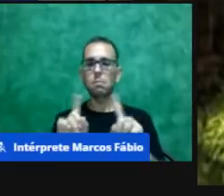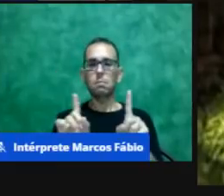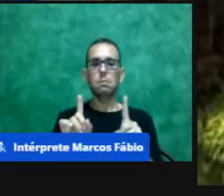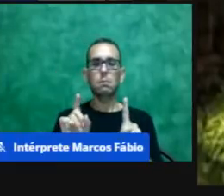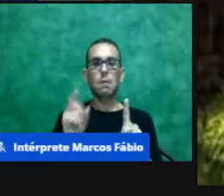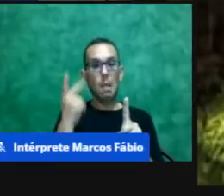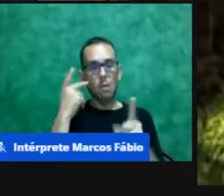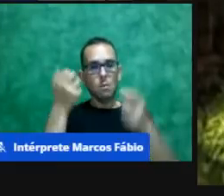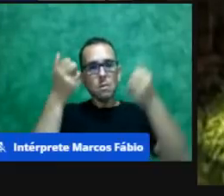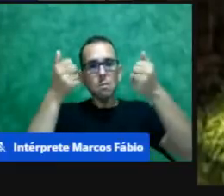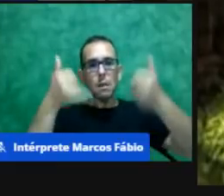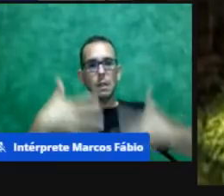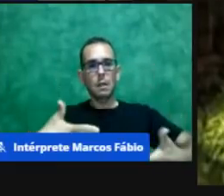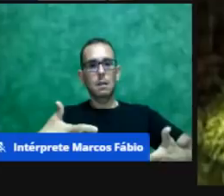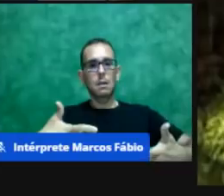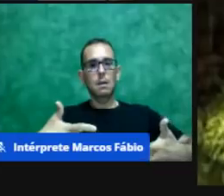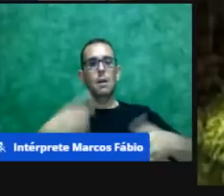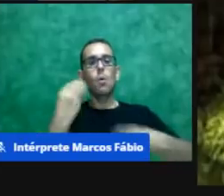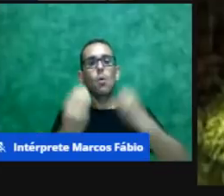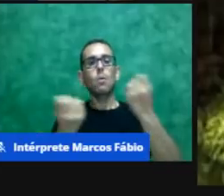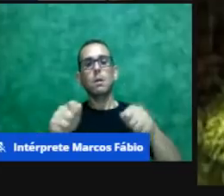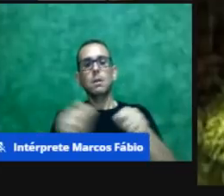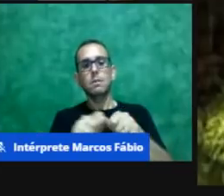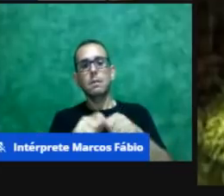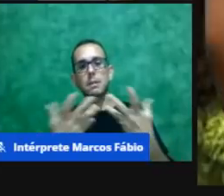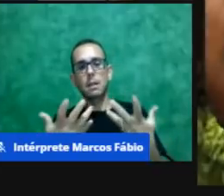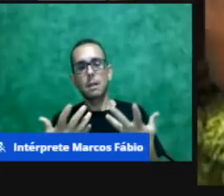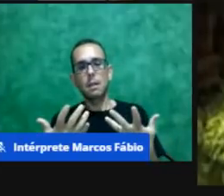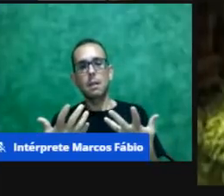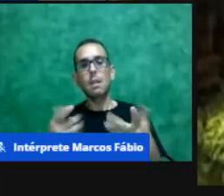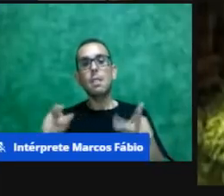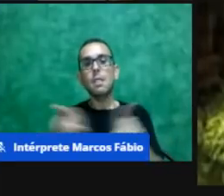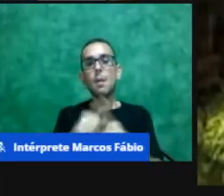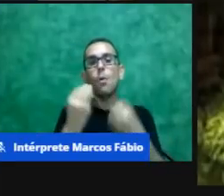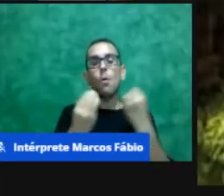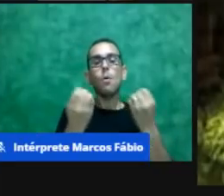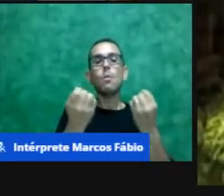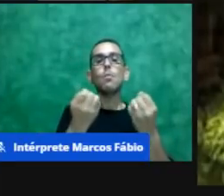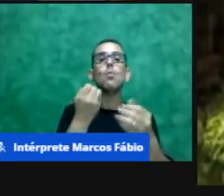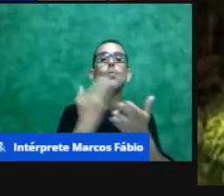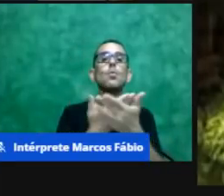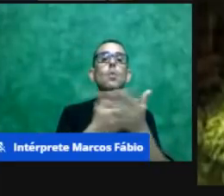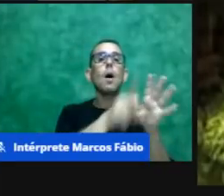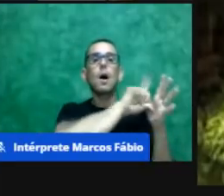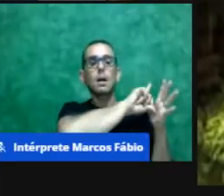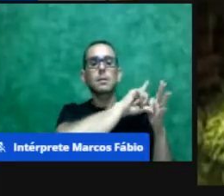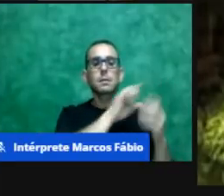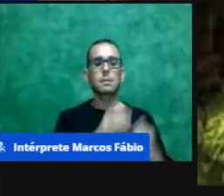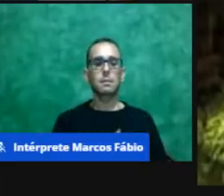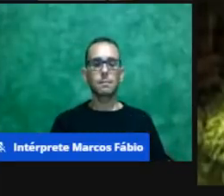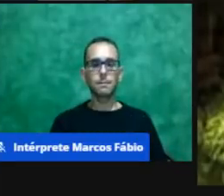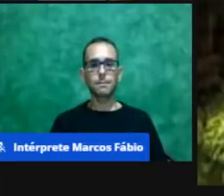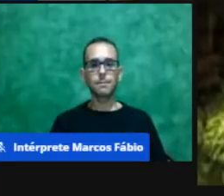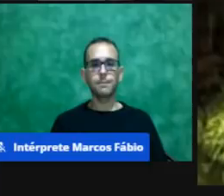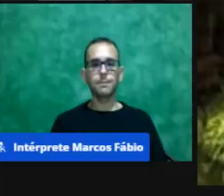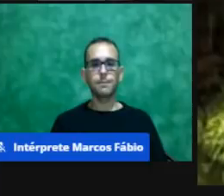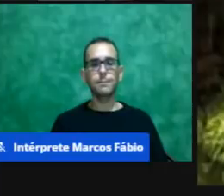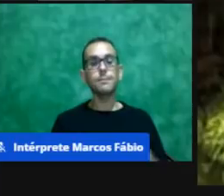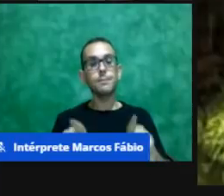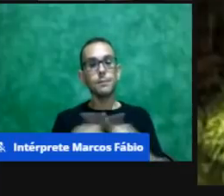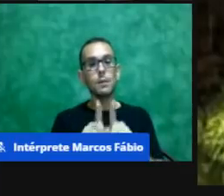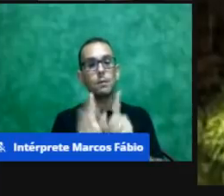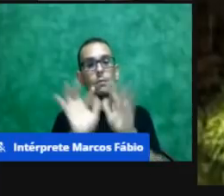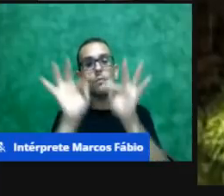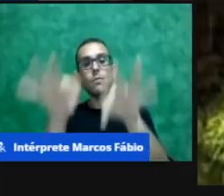explicar como é feito, né, então eu também explico o que teve na aula anterior, retomo. E também no final do